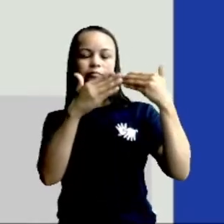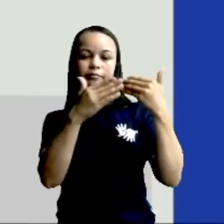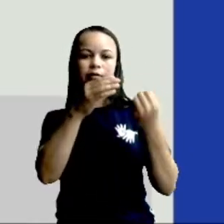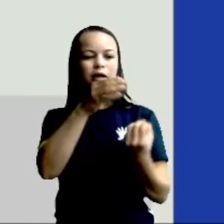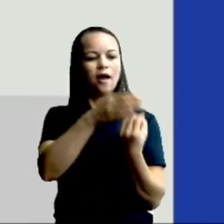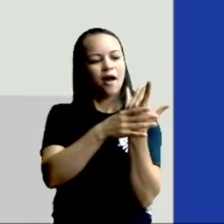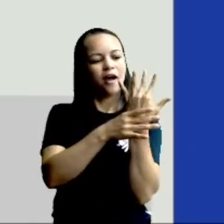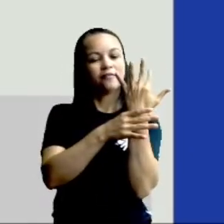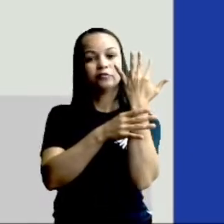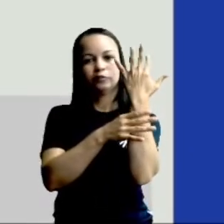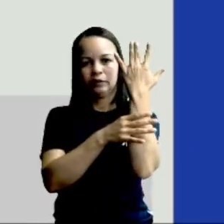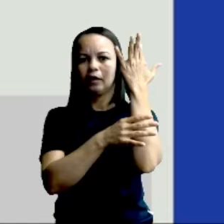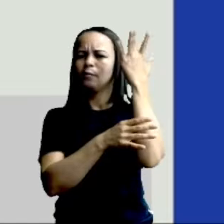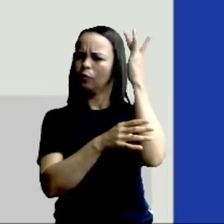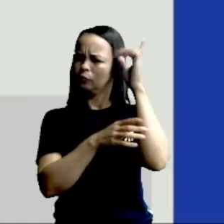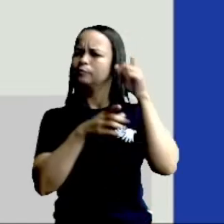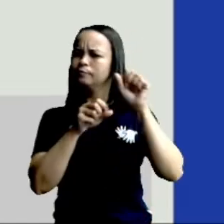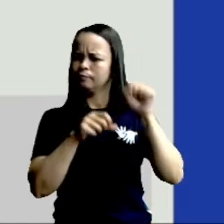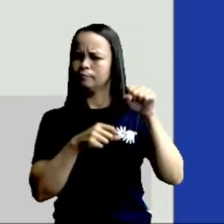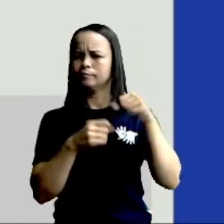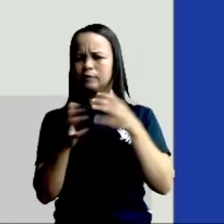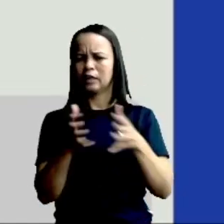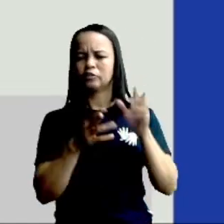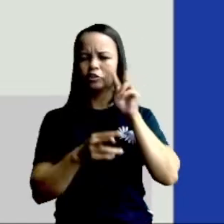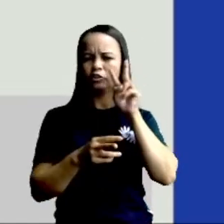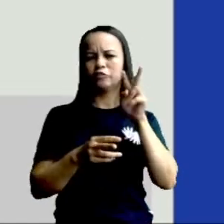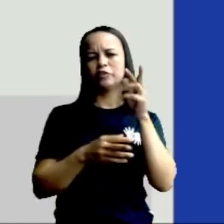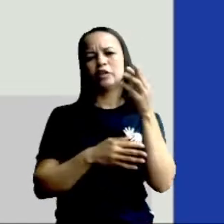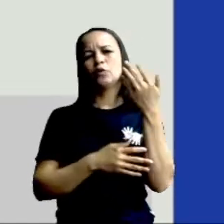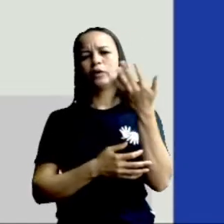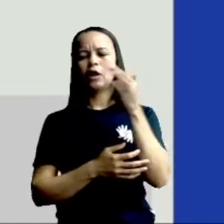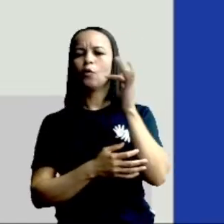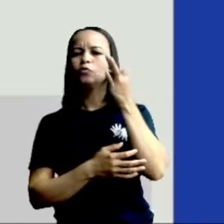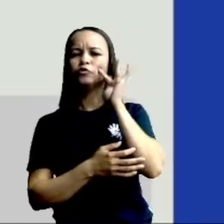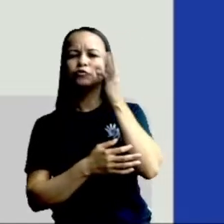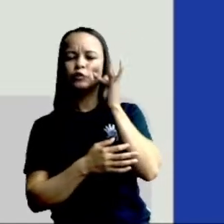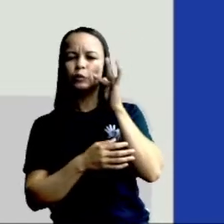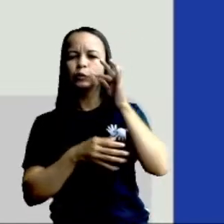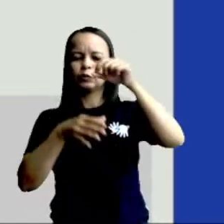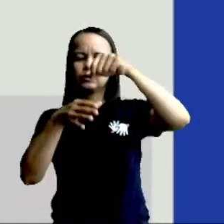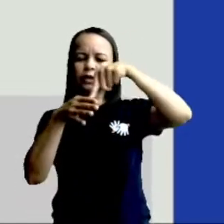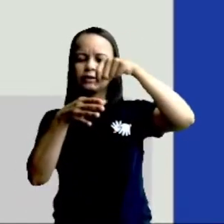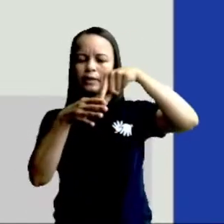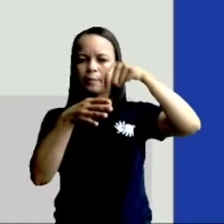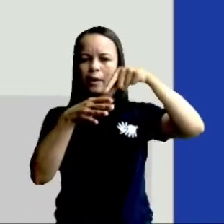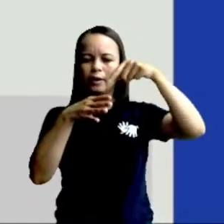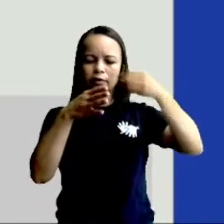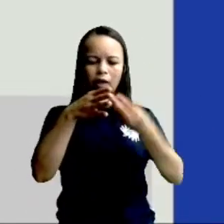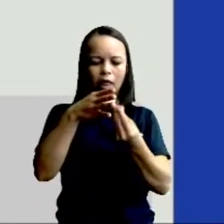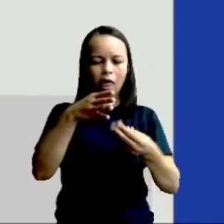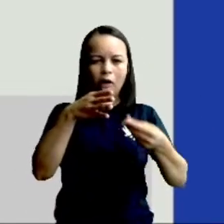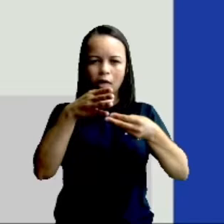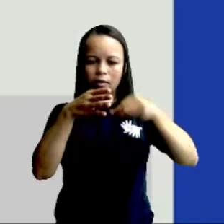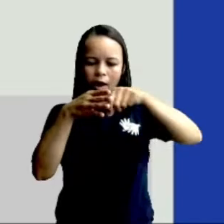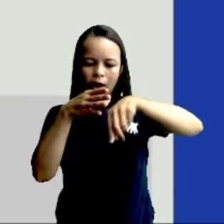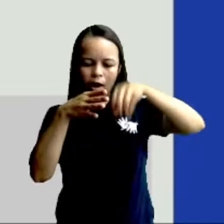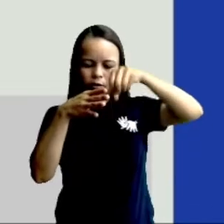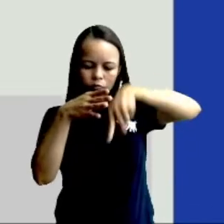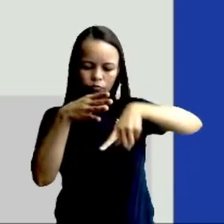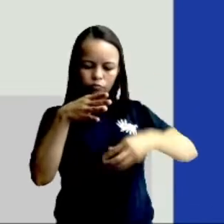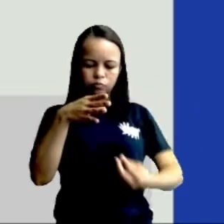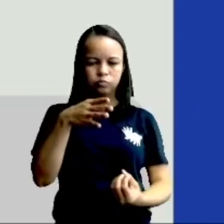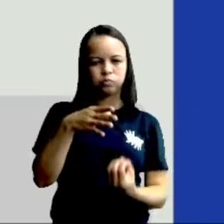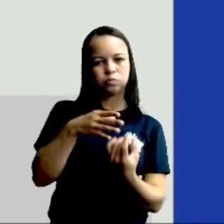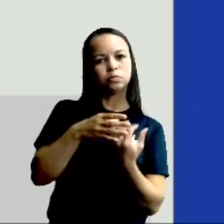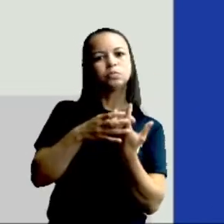se reproduz sim, nós vimos aqui que a partir dos frutos, das sementes que caem sobre a terra daquela árvore, ela vai